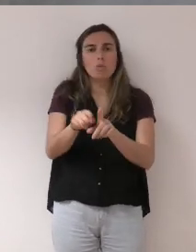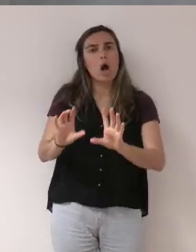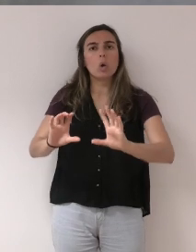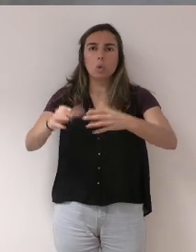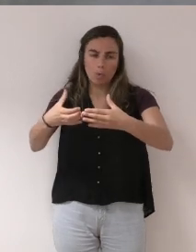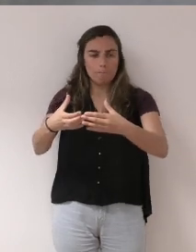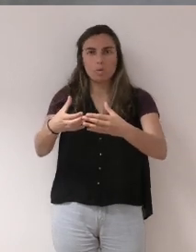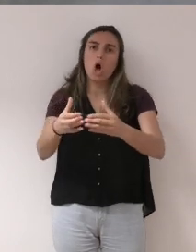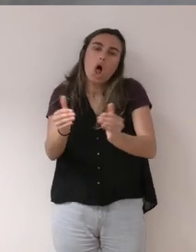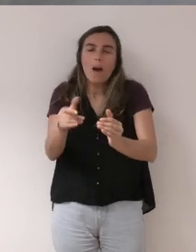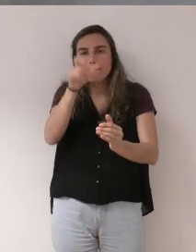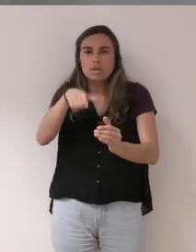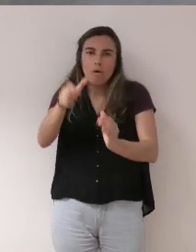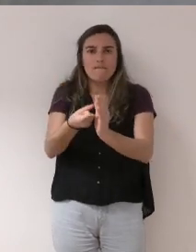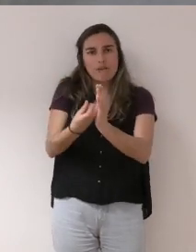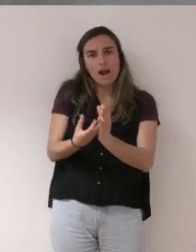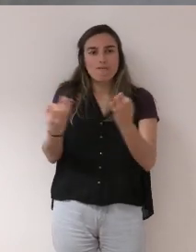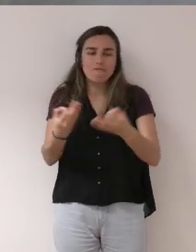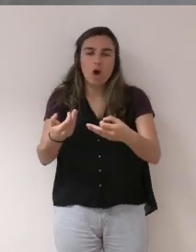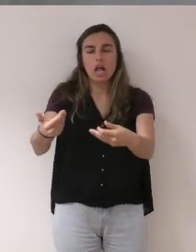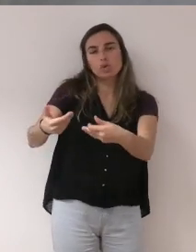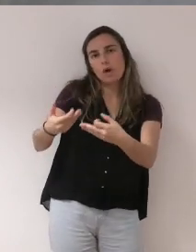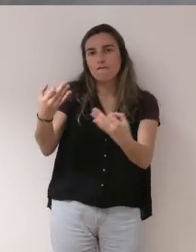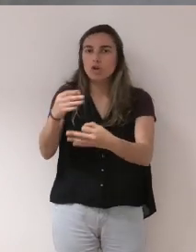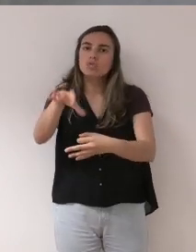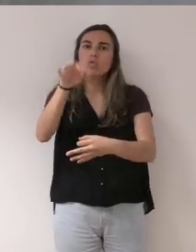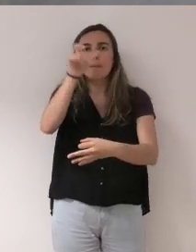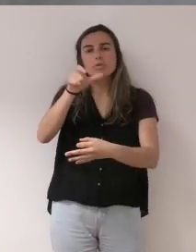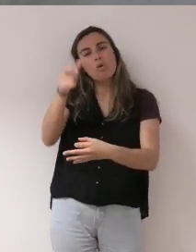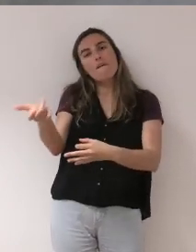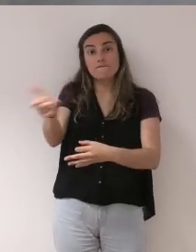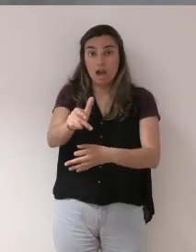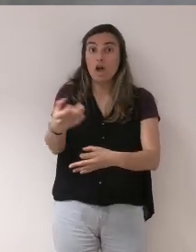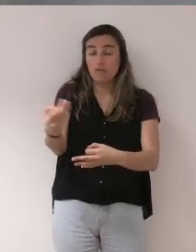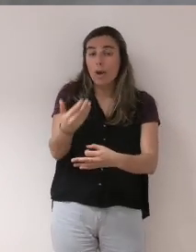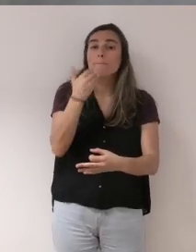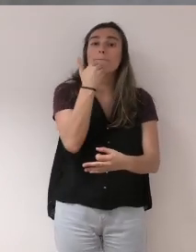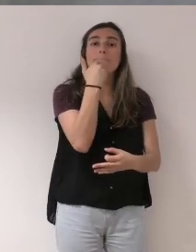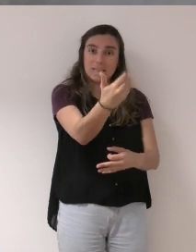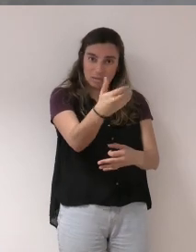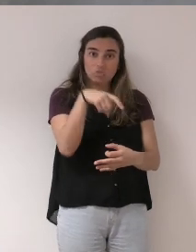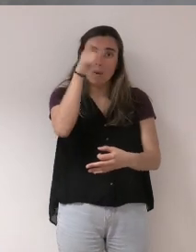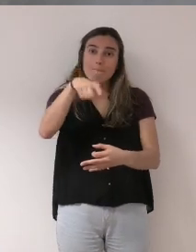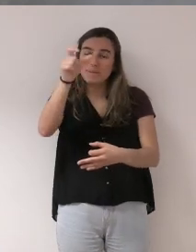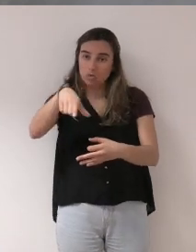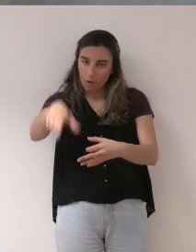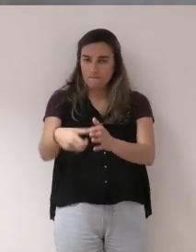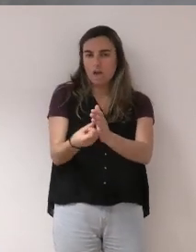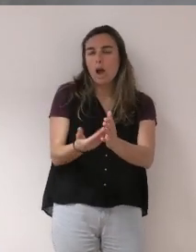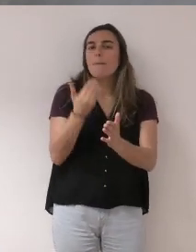um pequeno grupo de curadores, mas nós pedimos auxílio a um grupo de pessoas